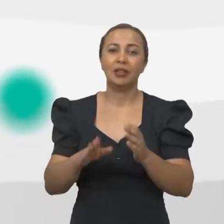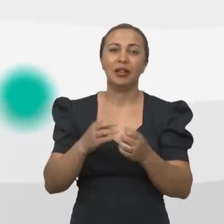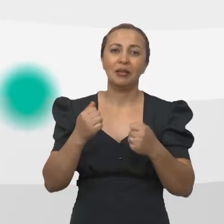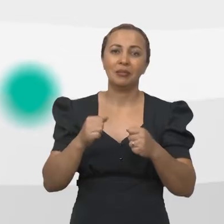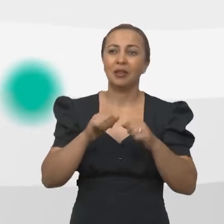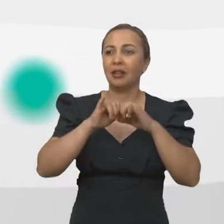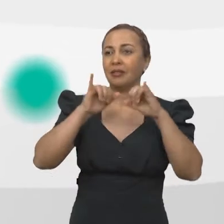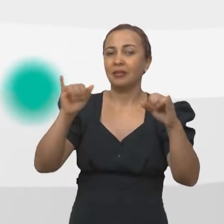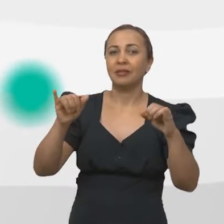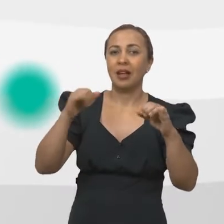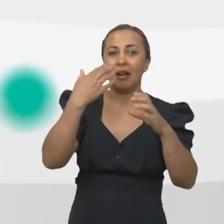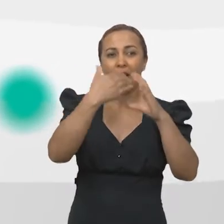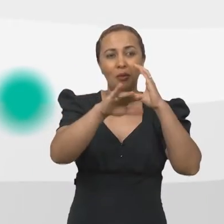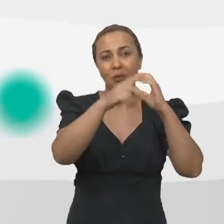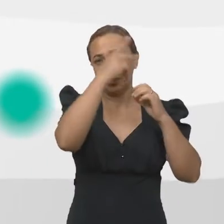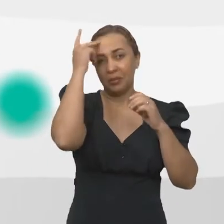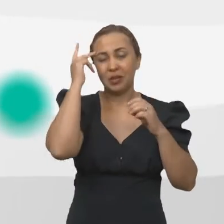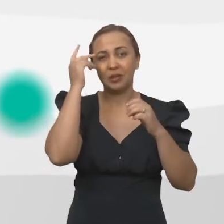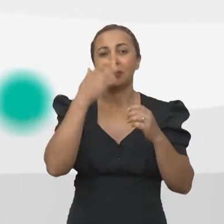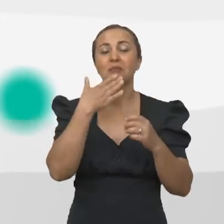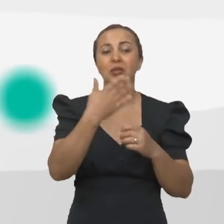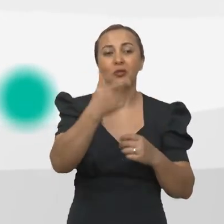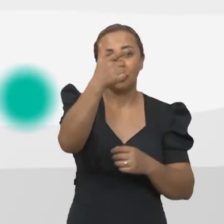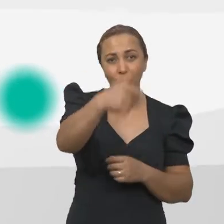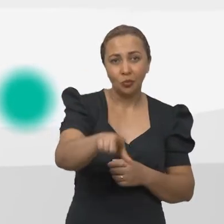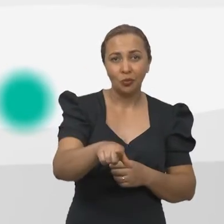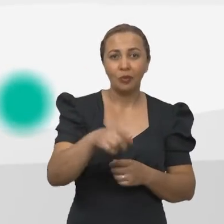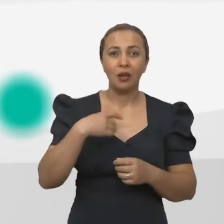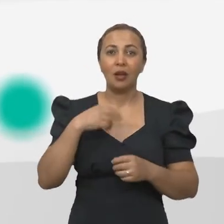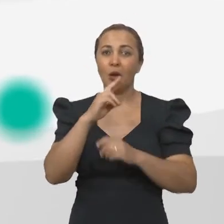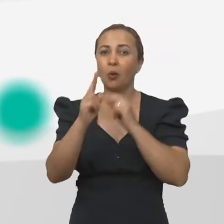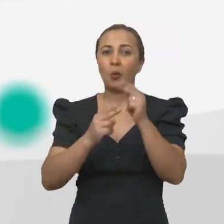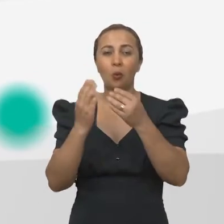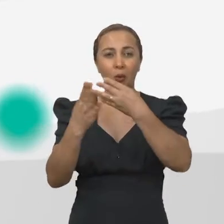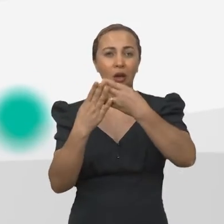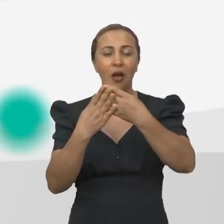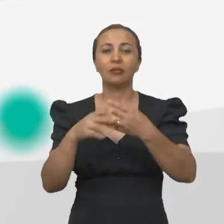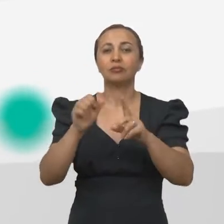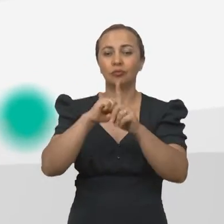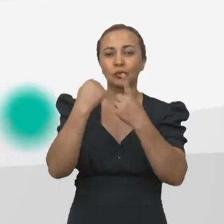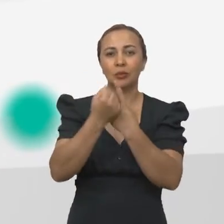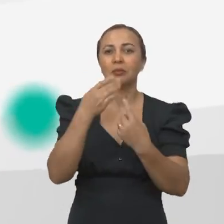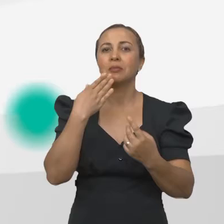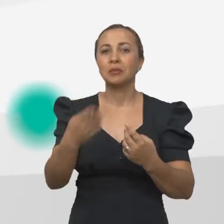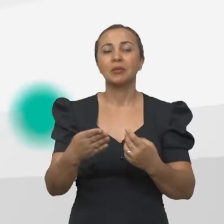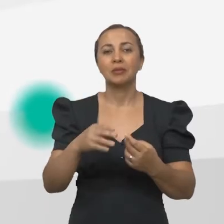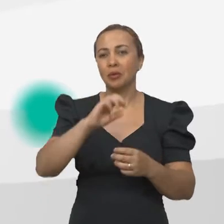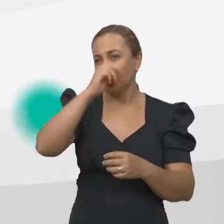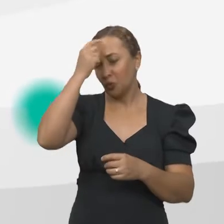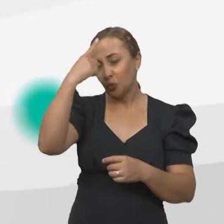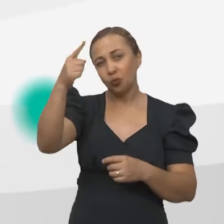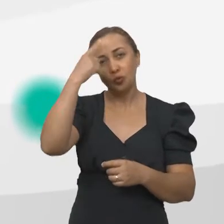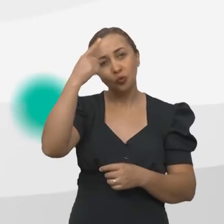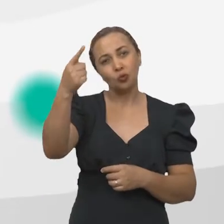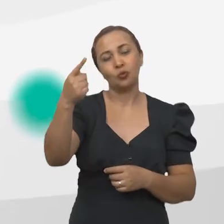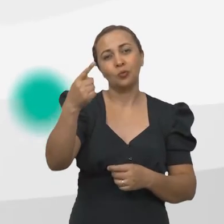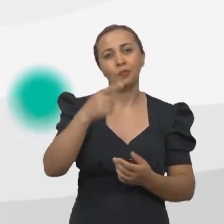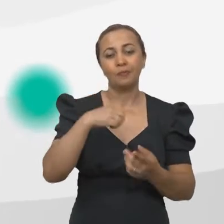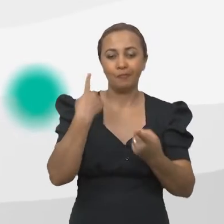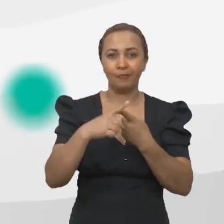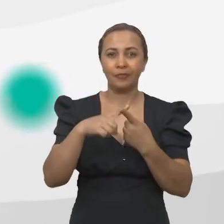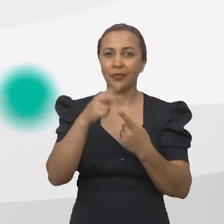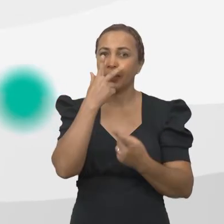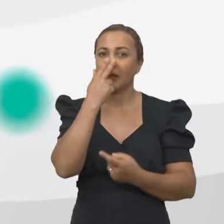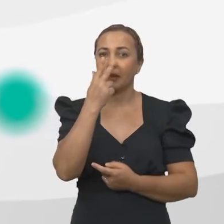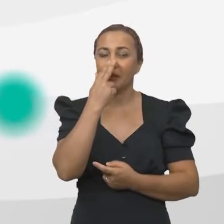dar um deadline para a pessoa que vai enviar para a gente. Eu uso a minha rede social para pedir personagem todos os dias, tá